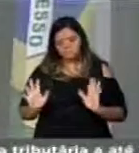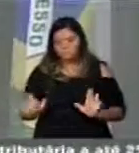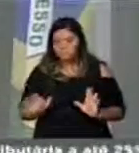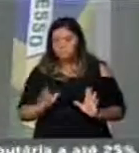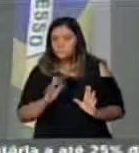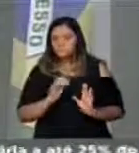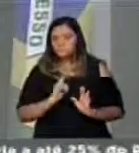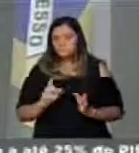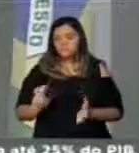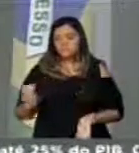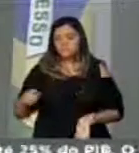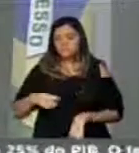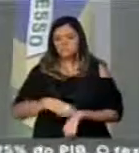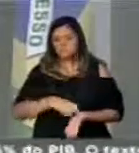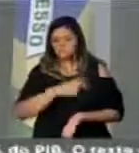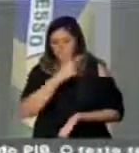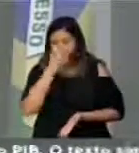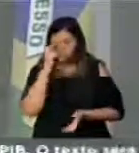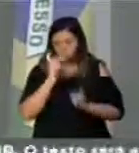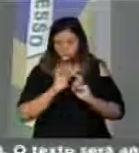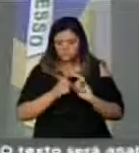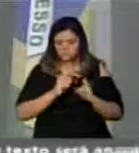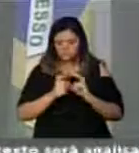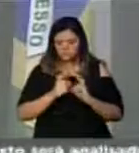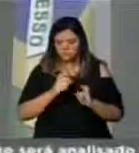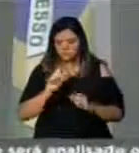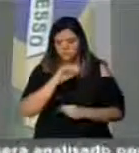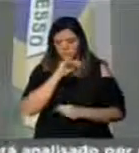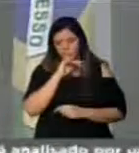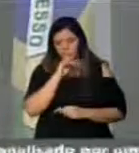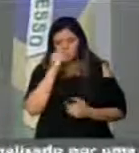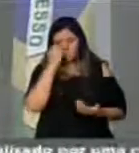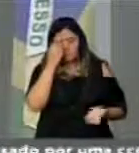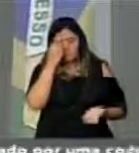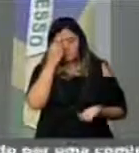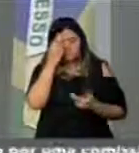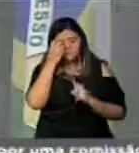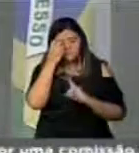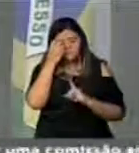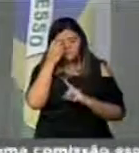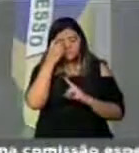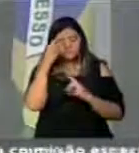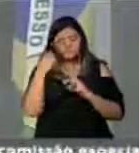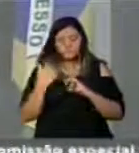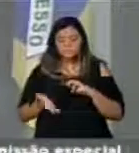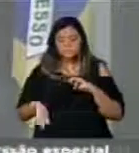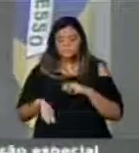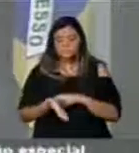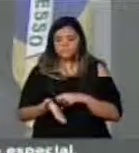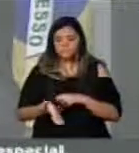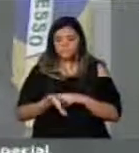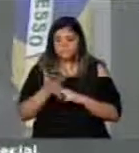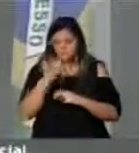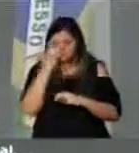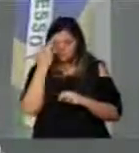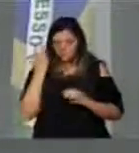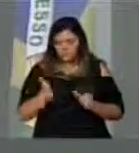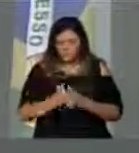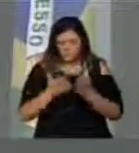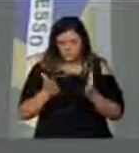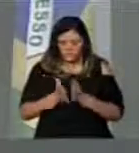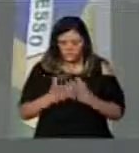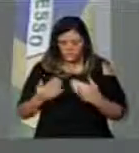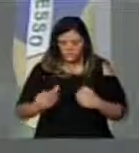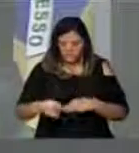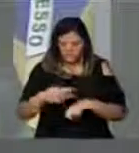aqueles mão operadores exatamente do sistema mas não se penalize a mulher e um homem pobre desse país que não se